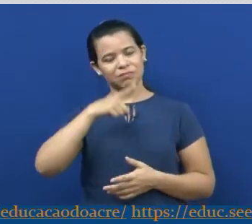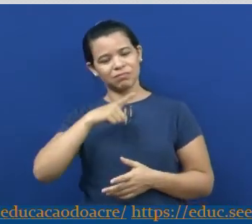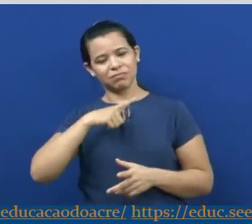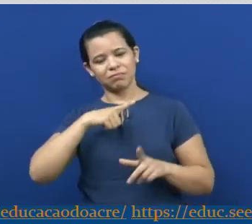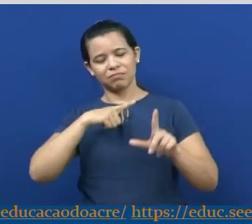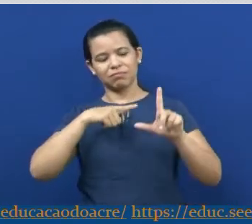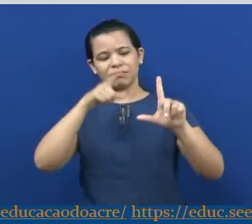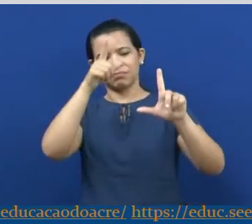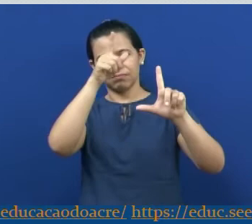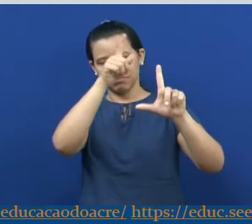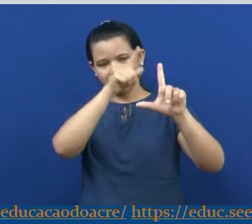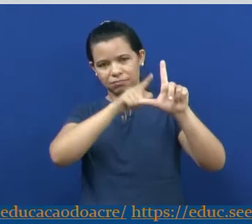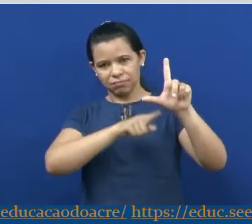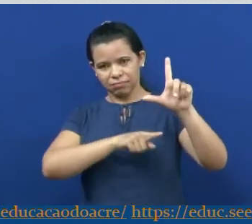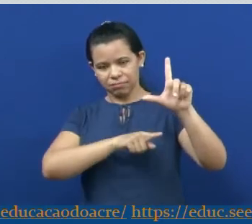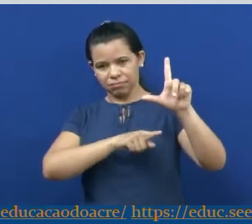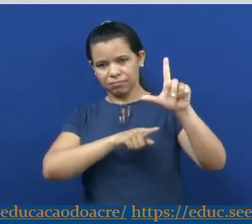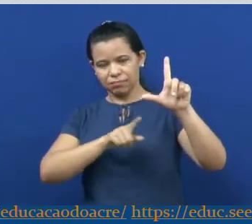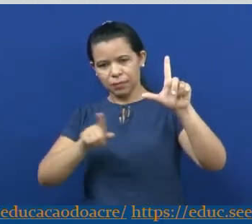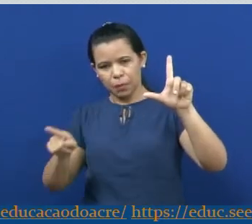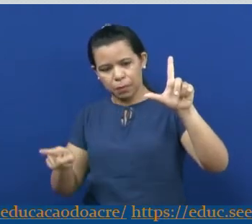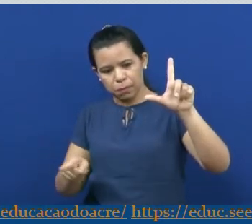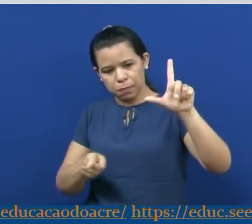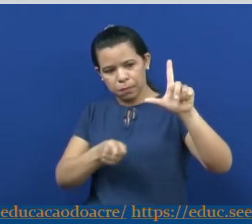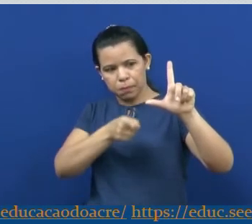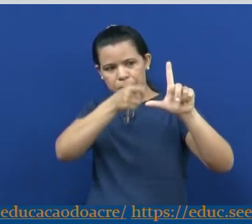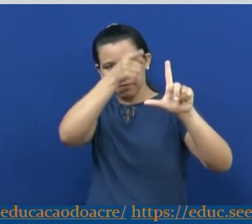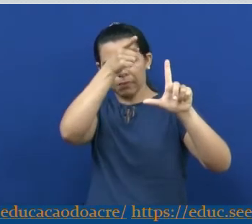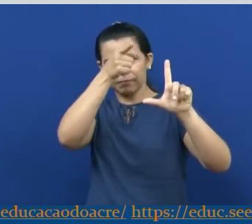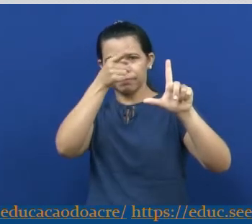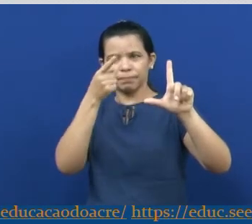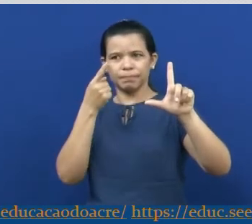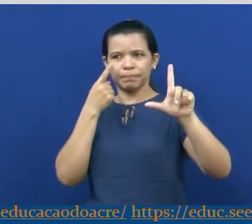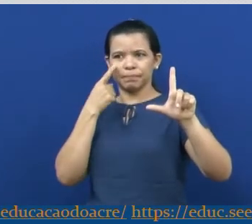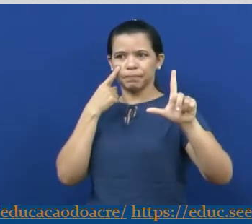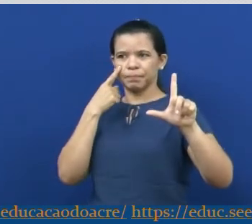gráfico crescente, conforme mostra no exemplo.